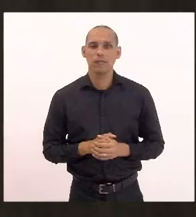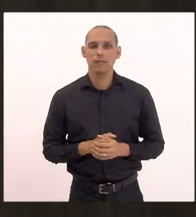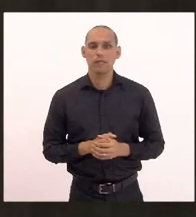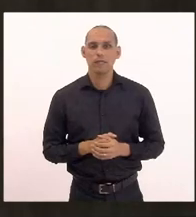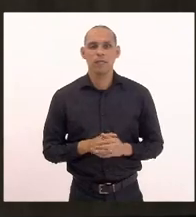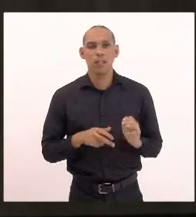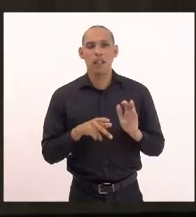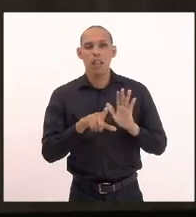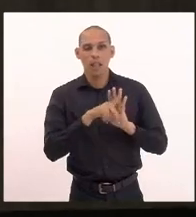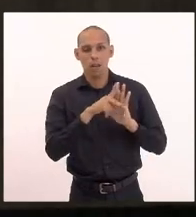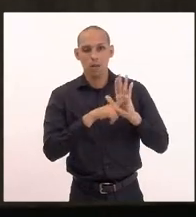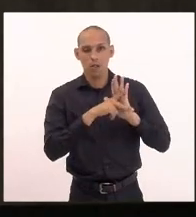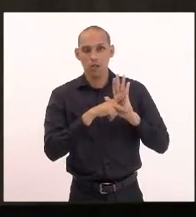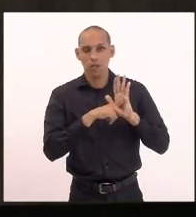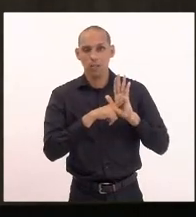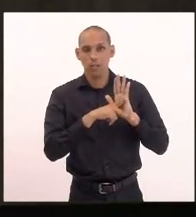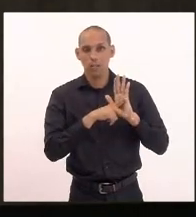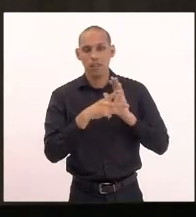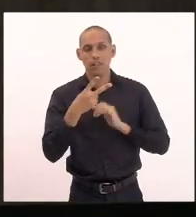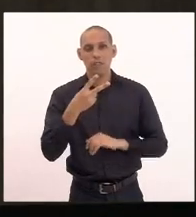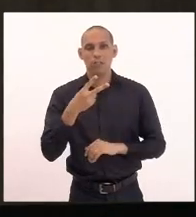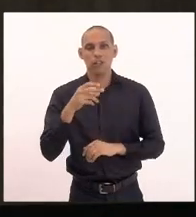projeto de lei